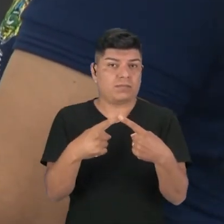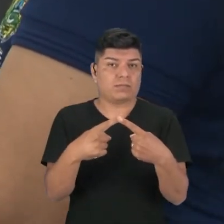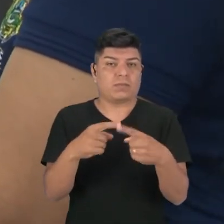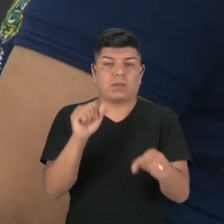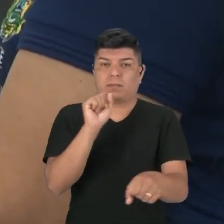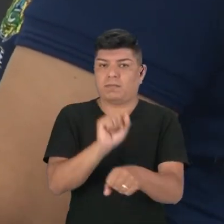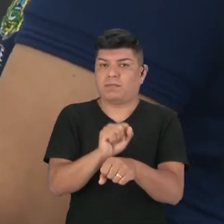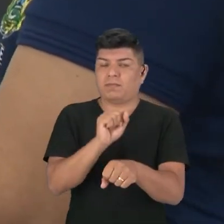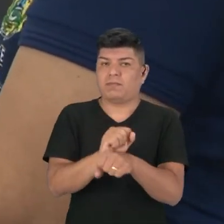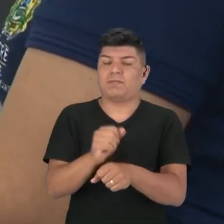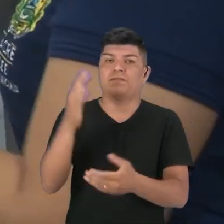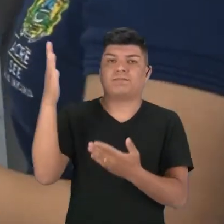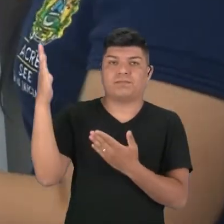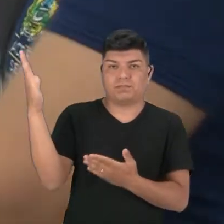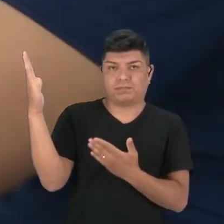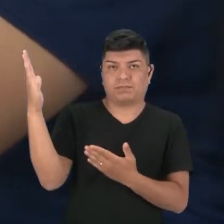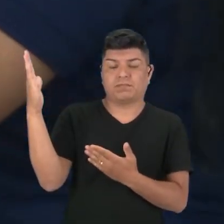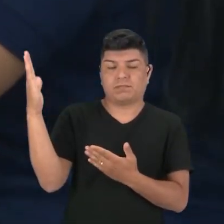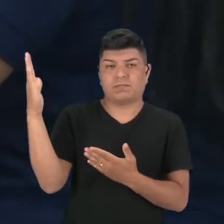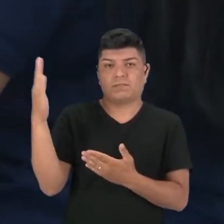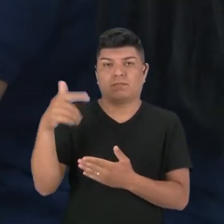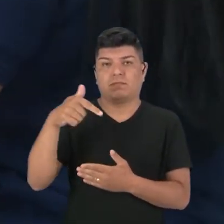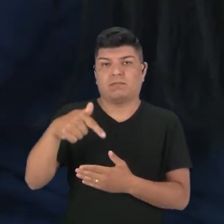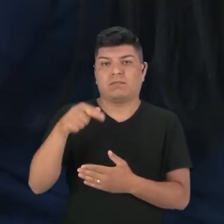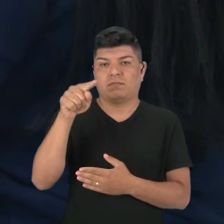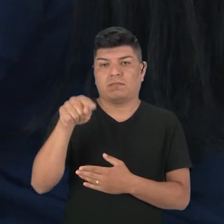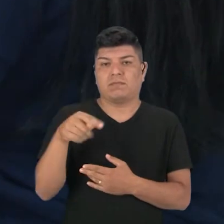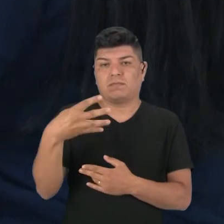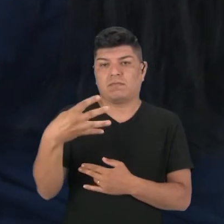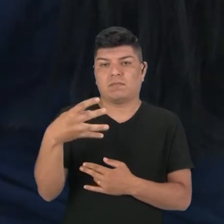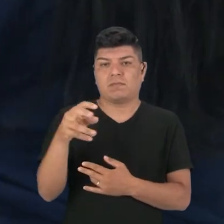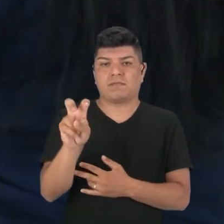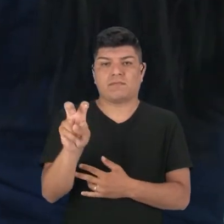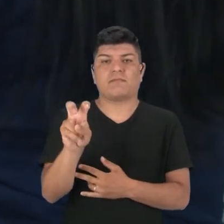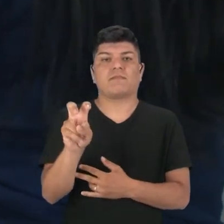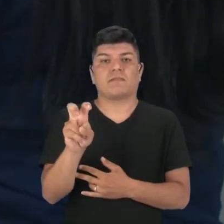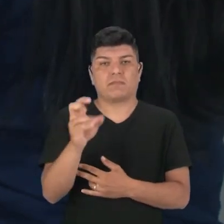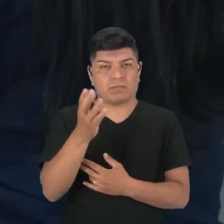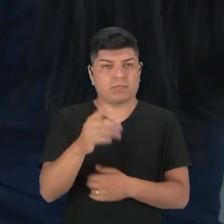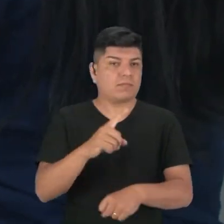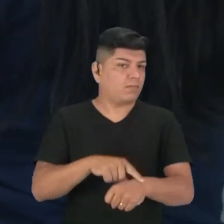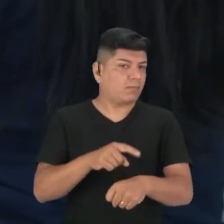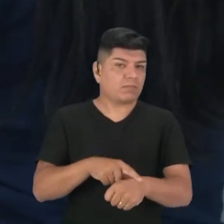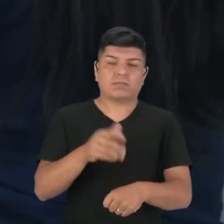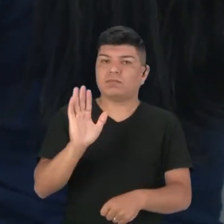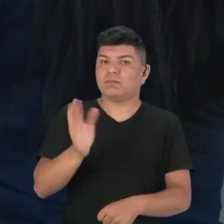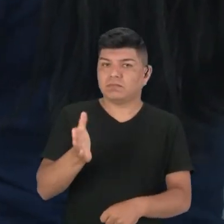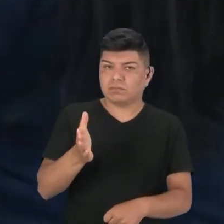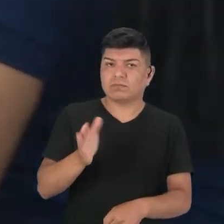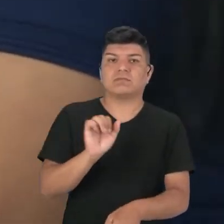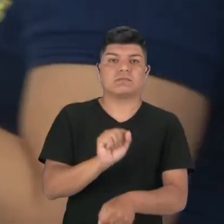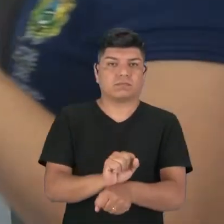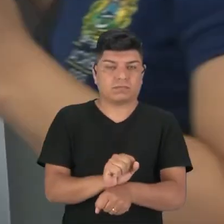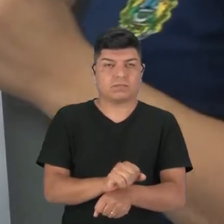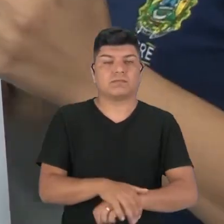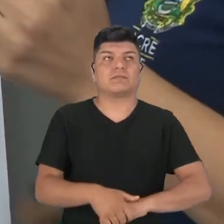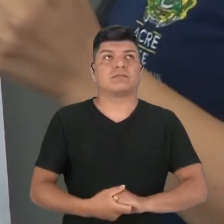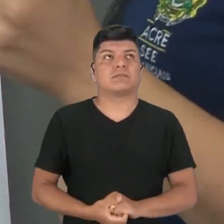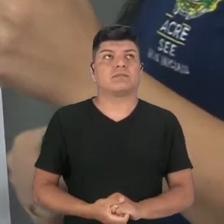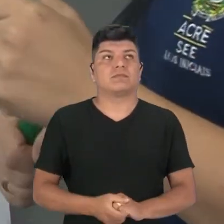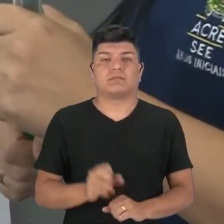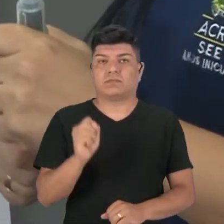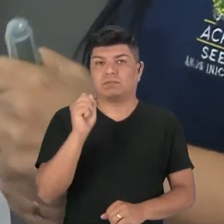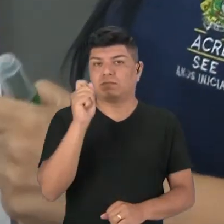parou aqui, ó, no 19h45. Eu vou apagar isso aqui, que já passou o tempo, ó, onde ele parou agora, ó,